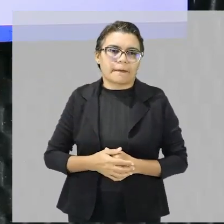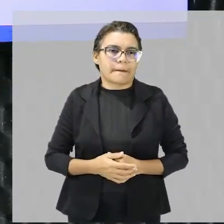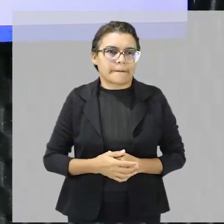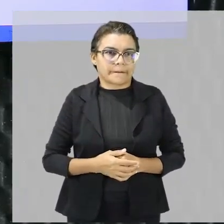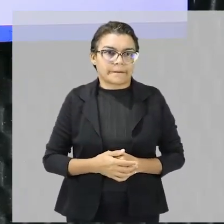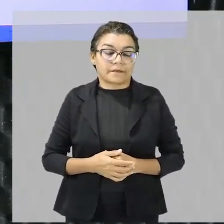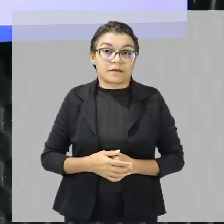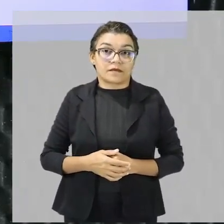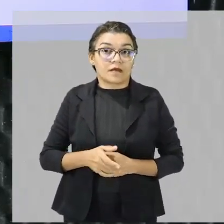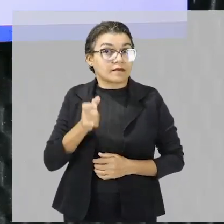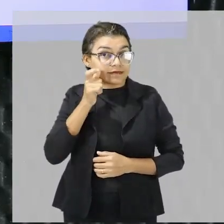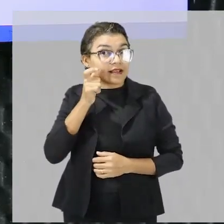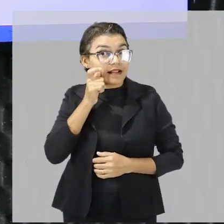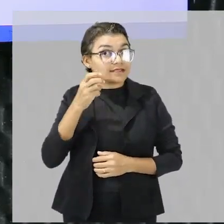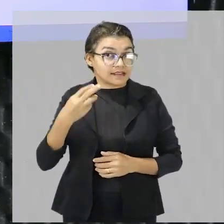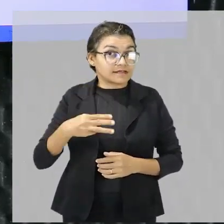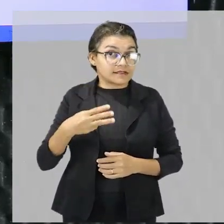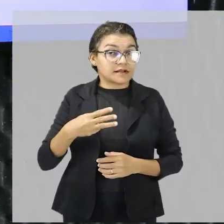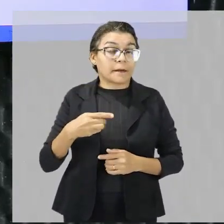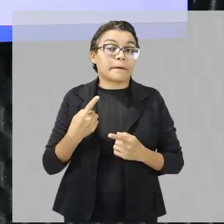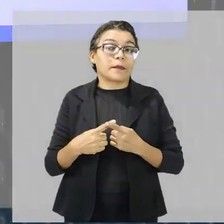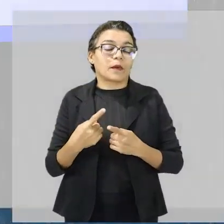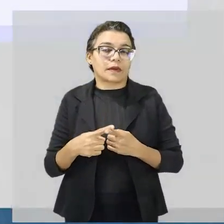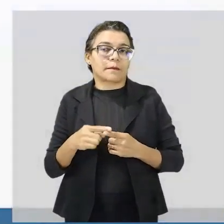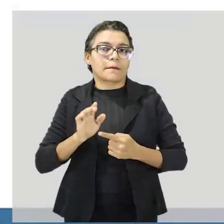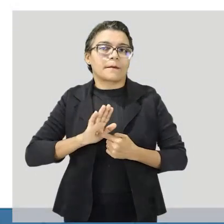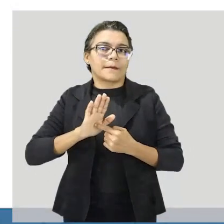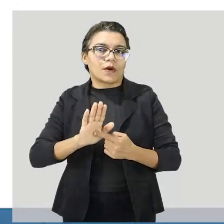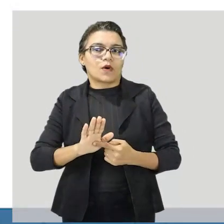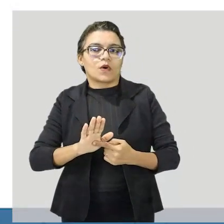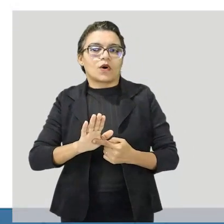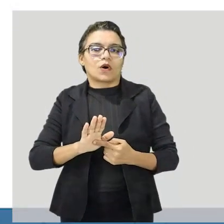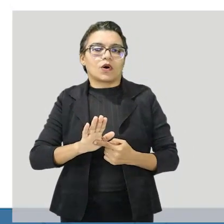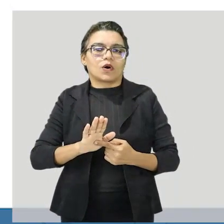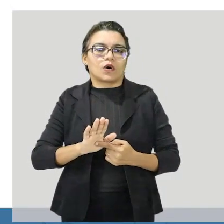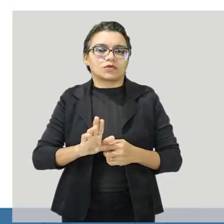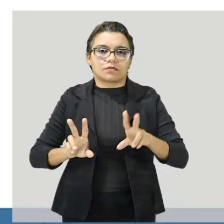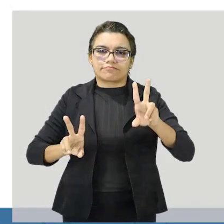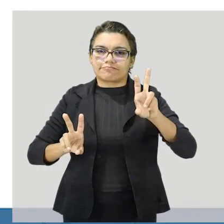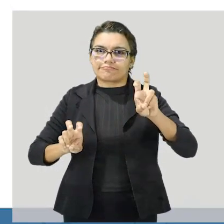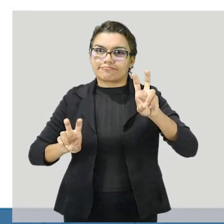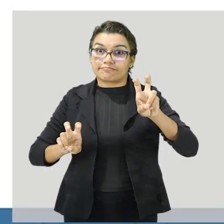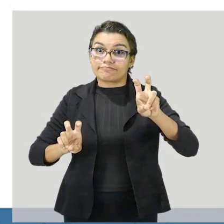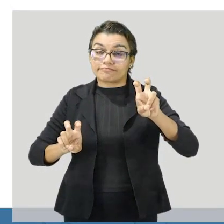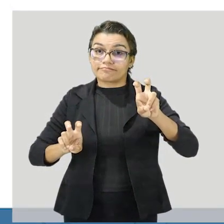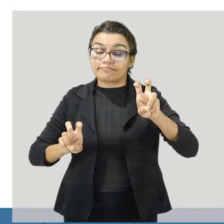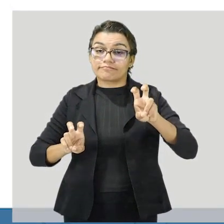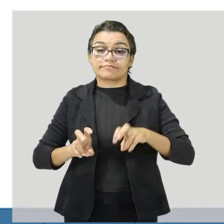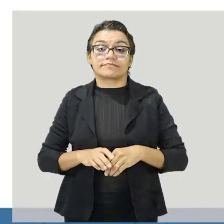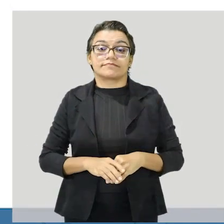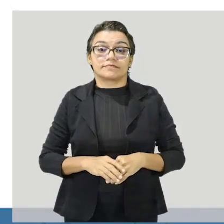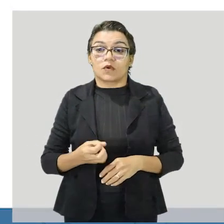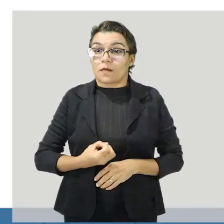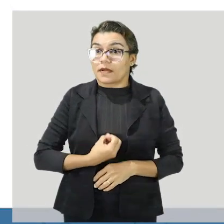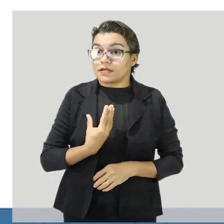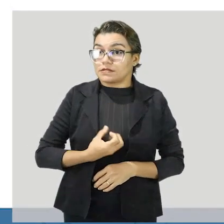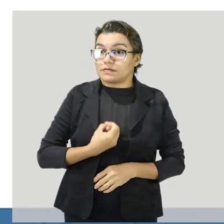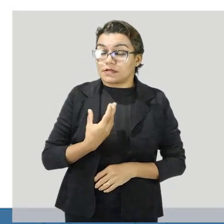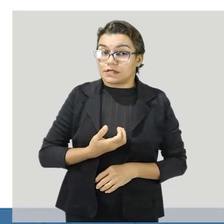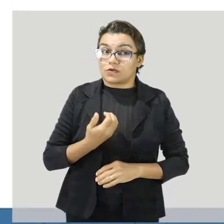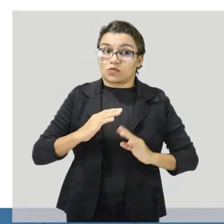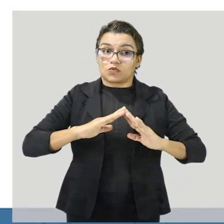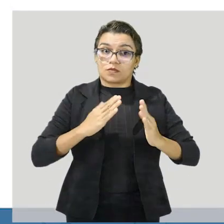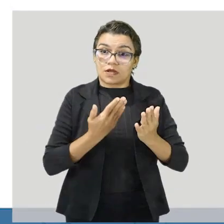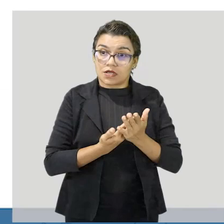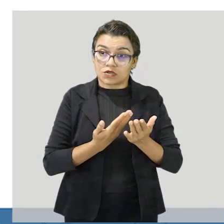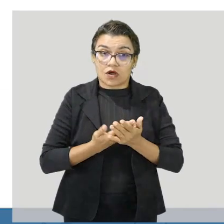questão interessante, porque ela vai trazer uma citação, uma expressão de uma determinada escola filosófica, de